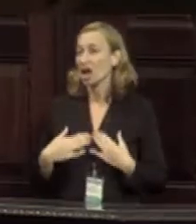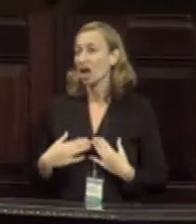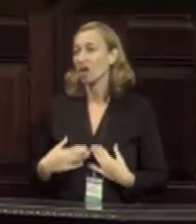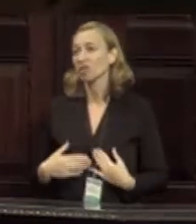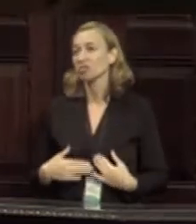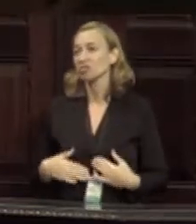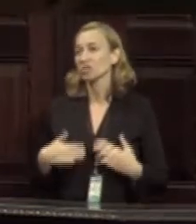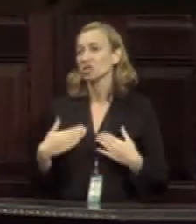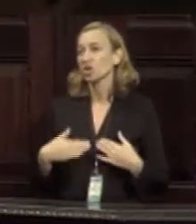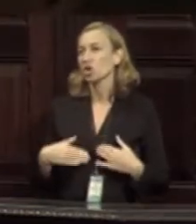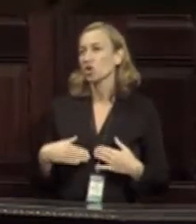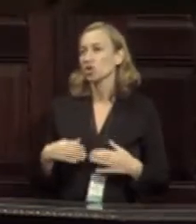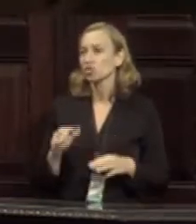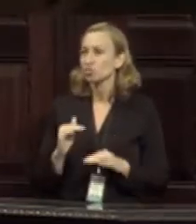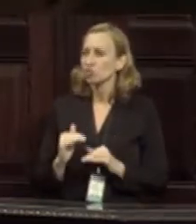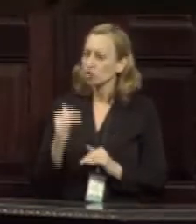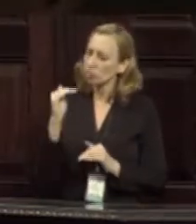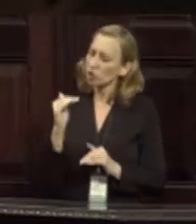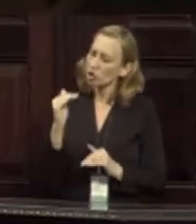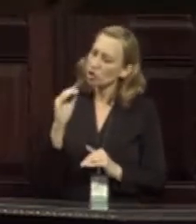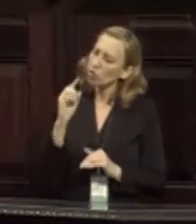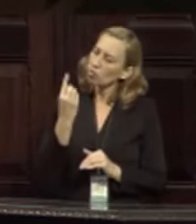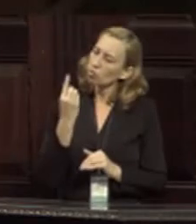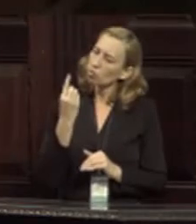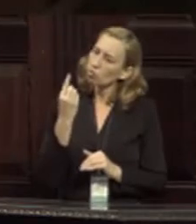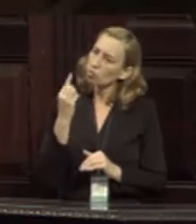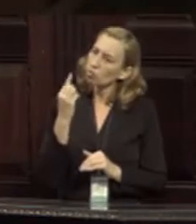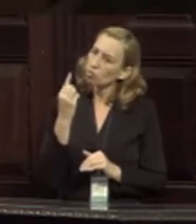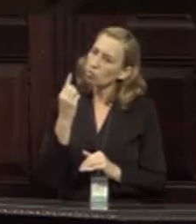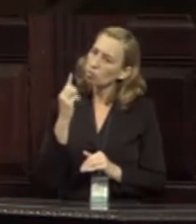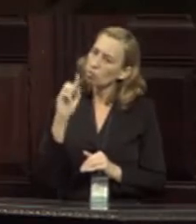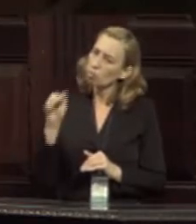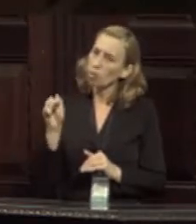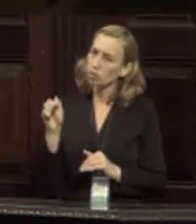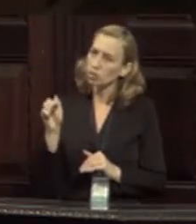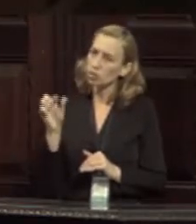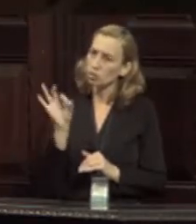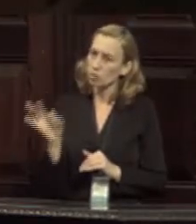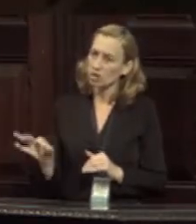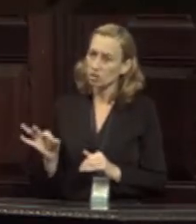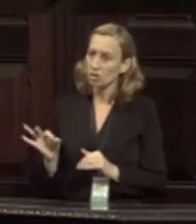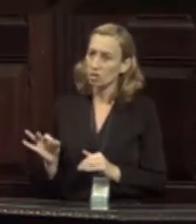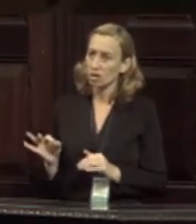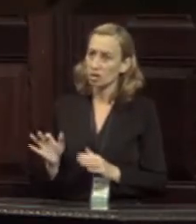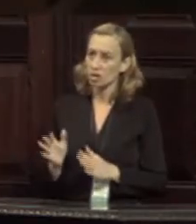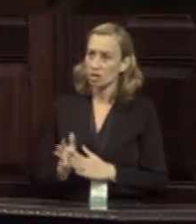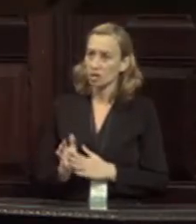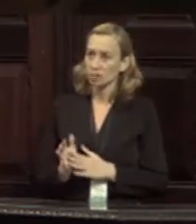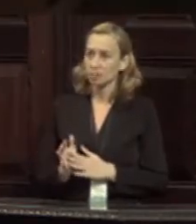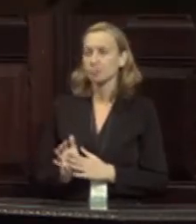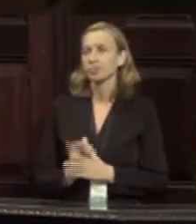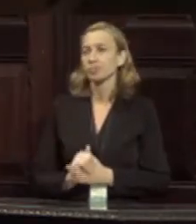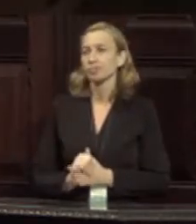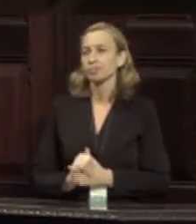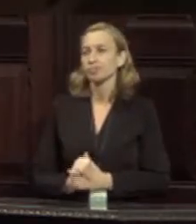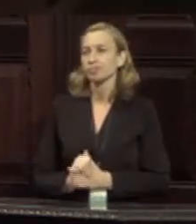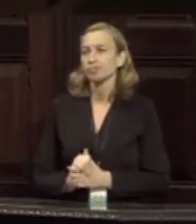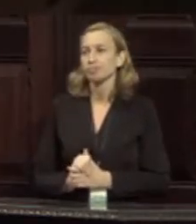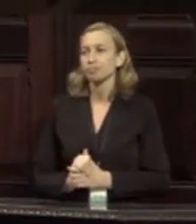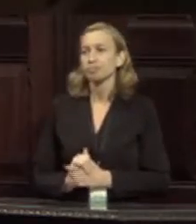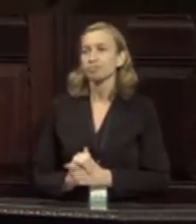menos 1 ponto percentual. Mas são as minhas contas grosseiras, em cima dos cálculos